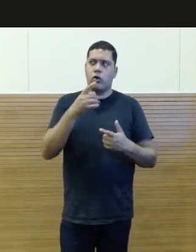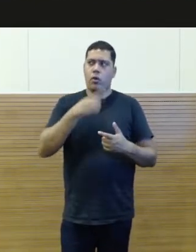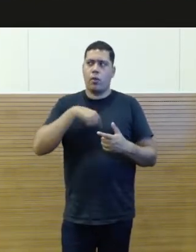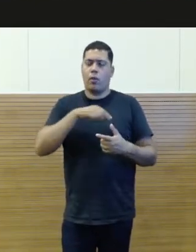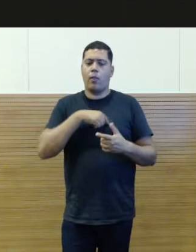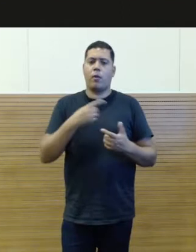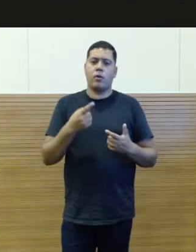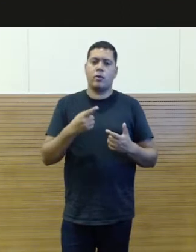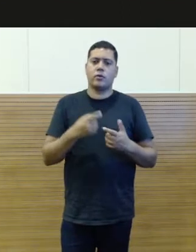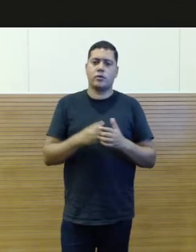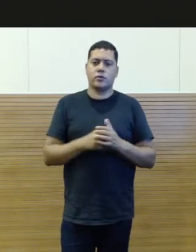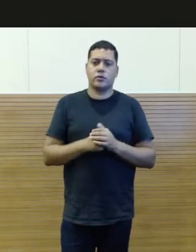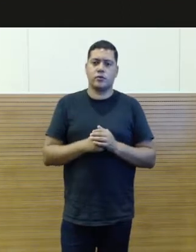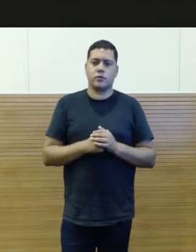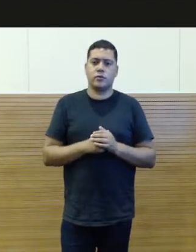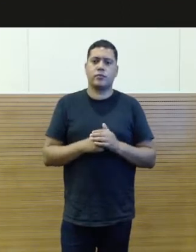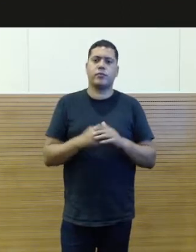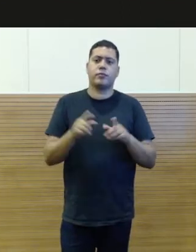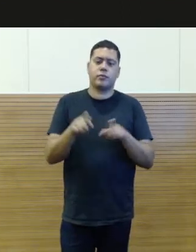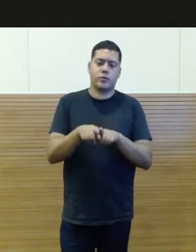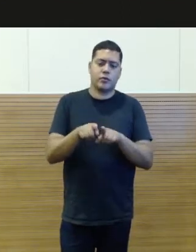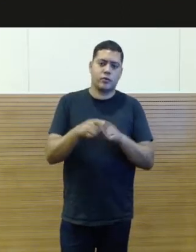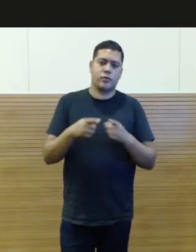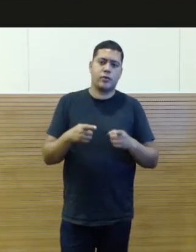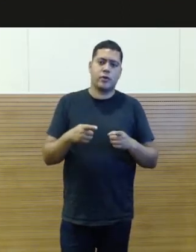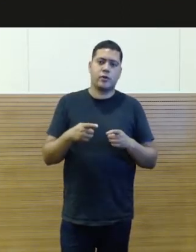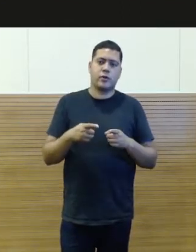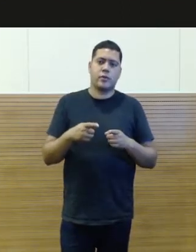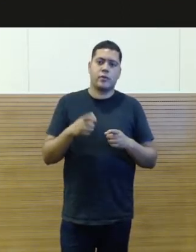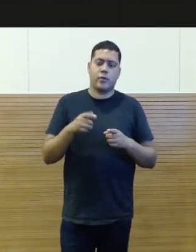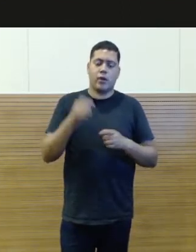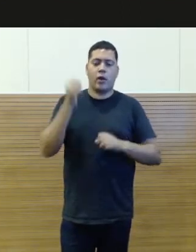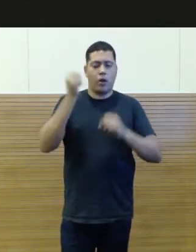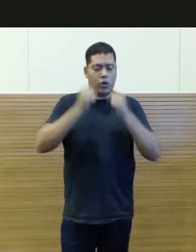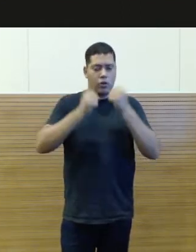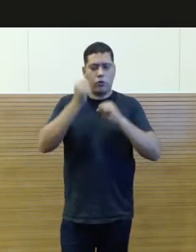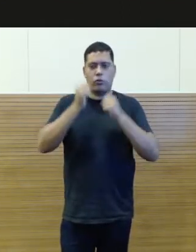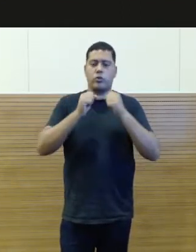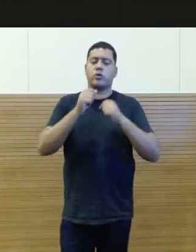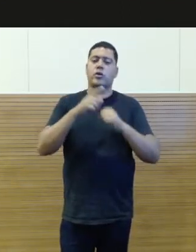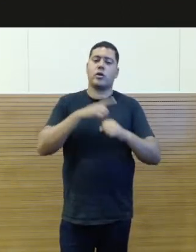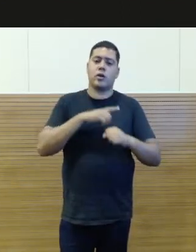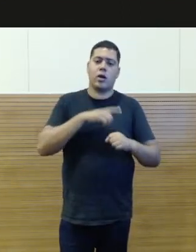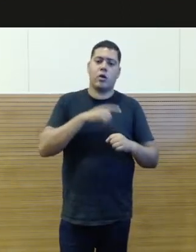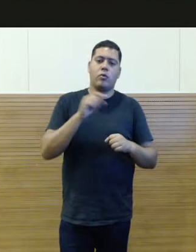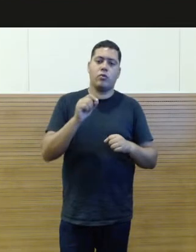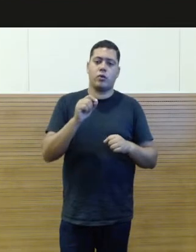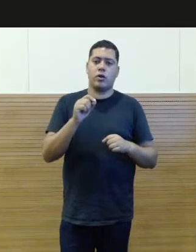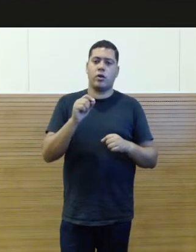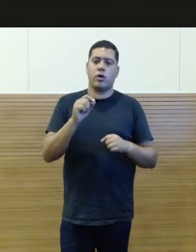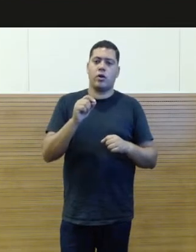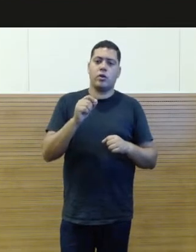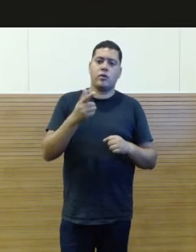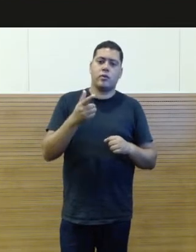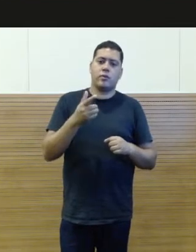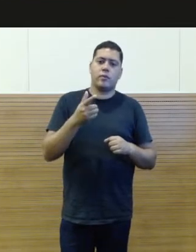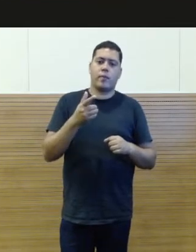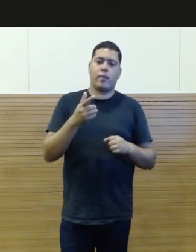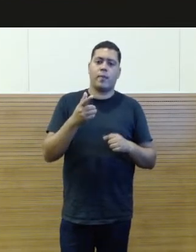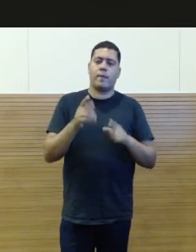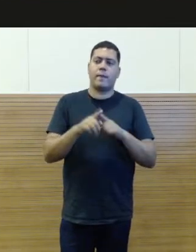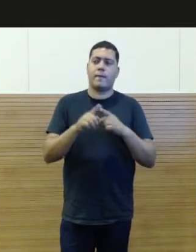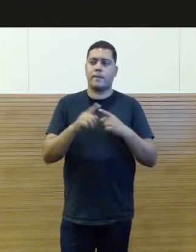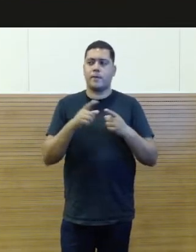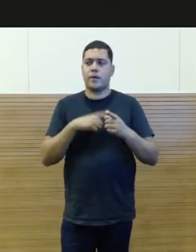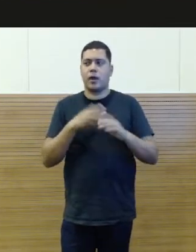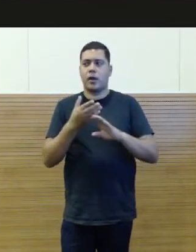alimentos em produtos, né? E, então, a indústria está entre a agricultura e a cozinha, onde os alimentos são